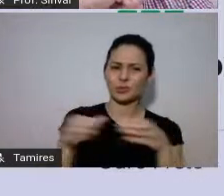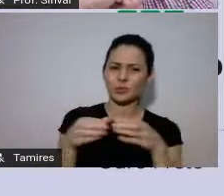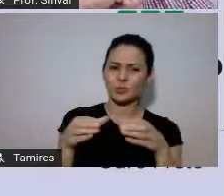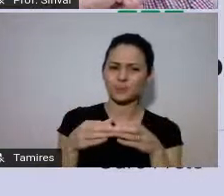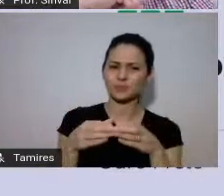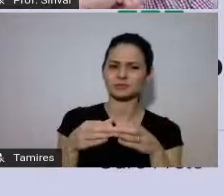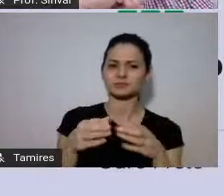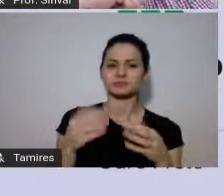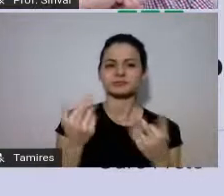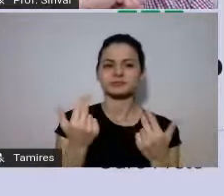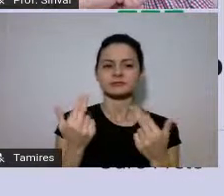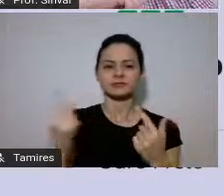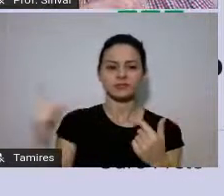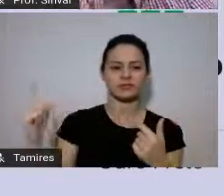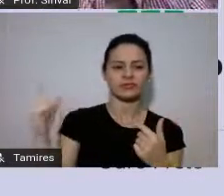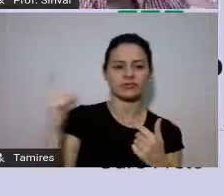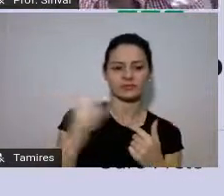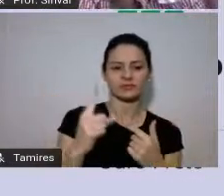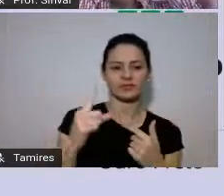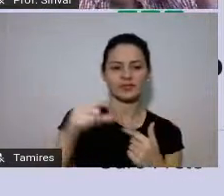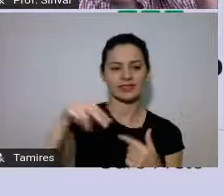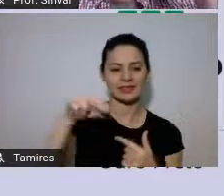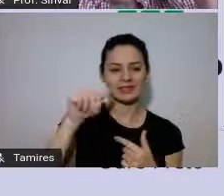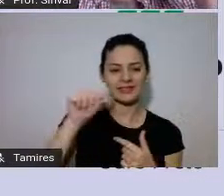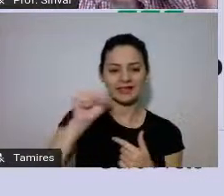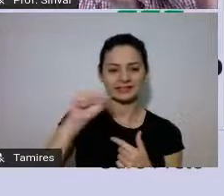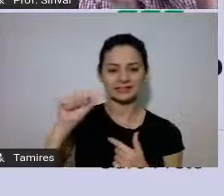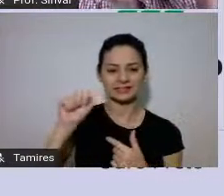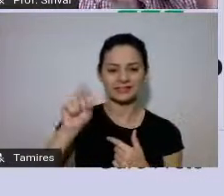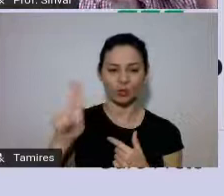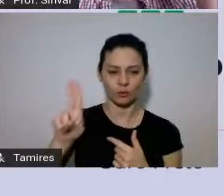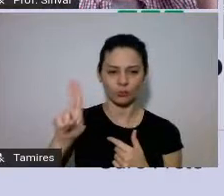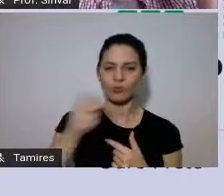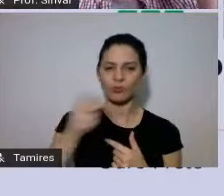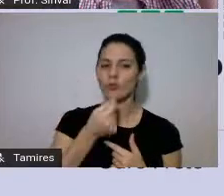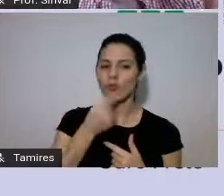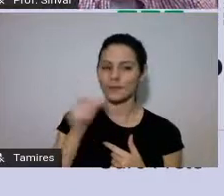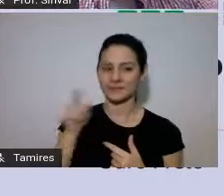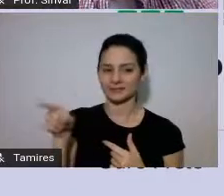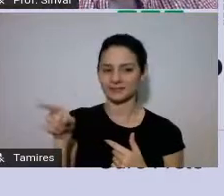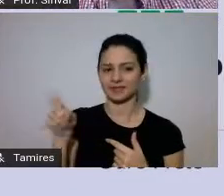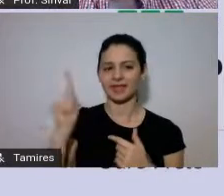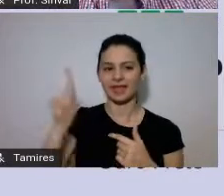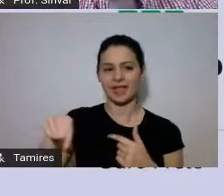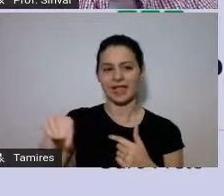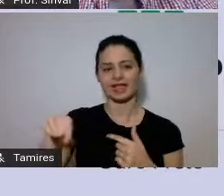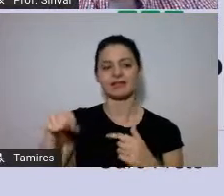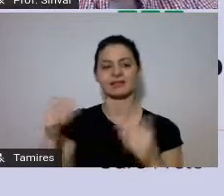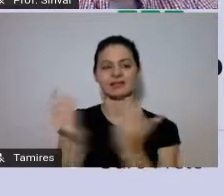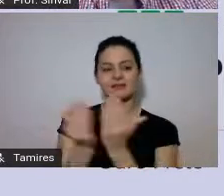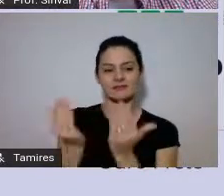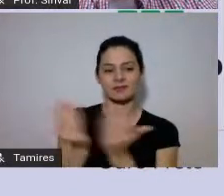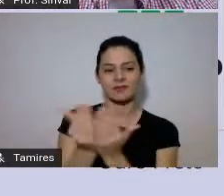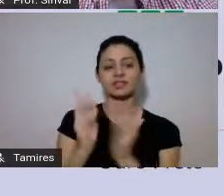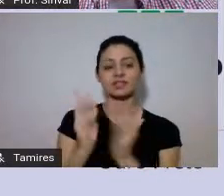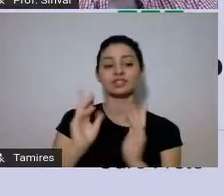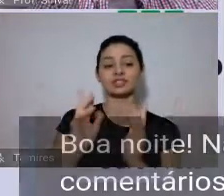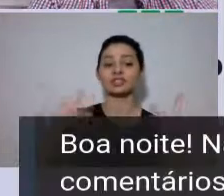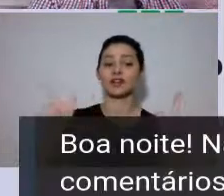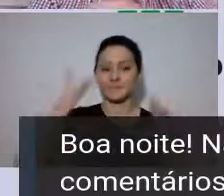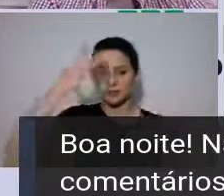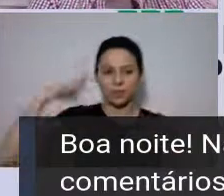como Nassau, pois o Nassau ele era um protestante. A grande diferença entre moradores e invasores é que os invasores